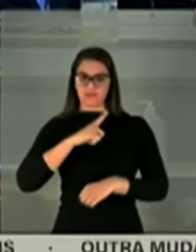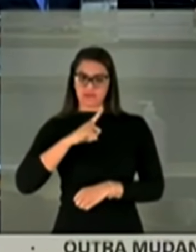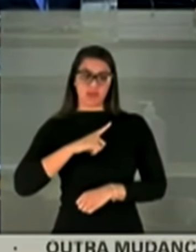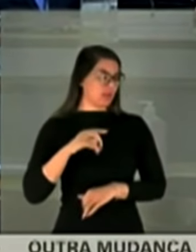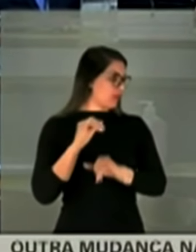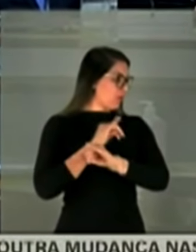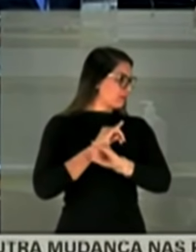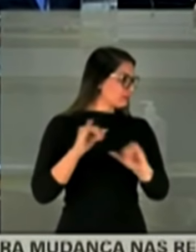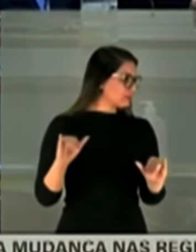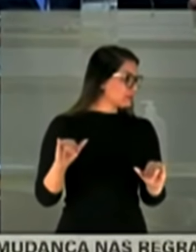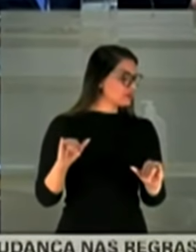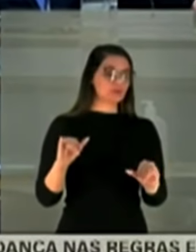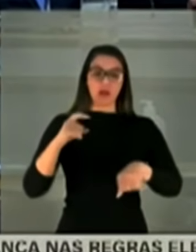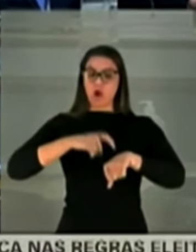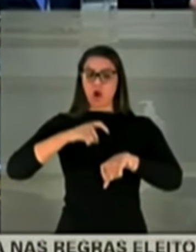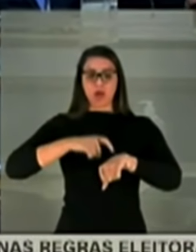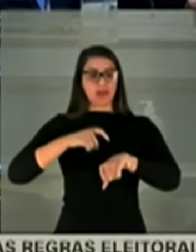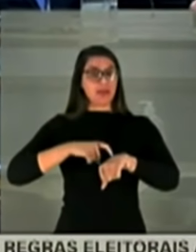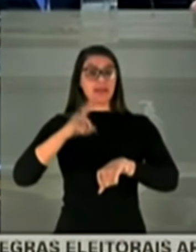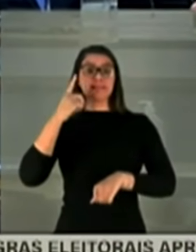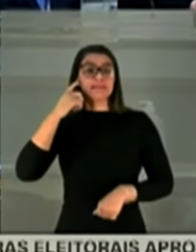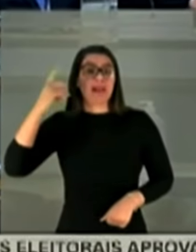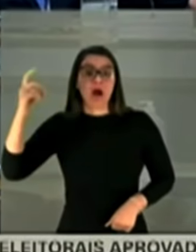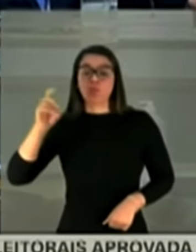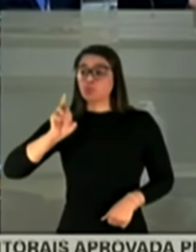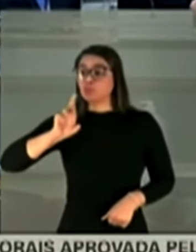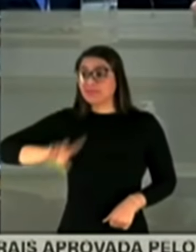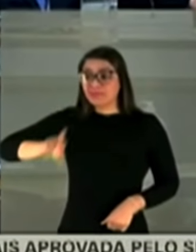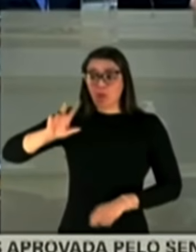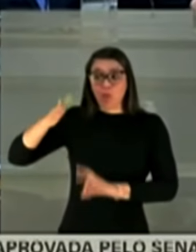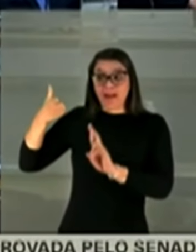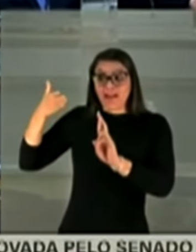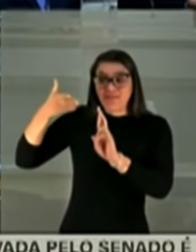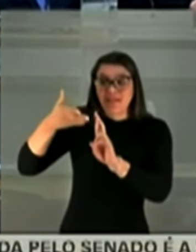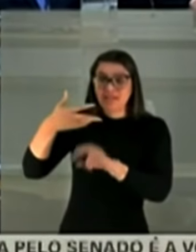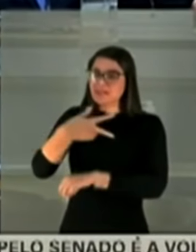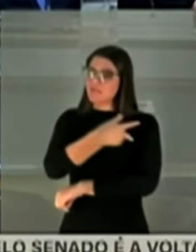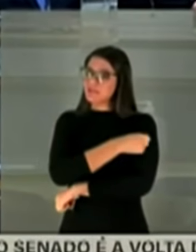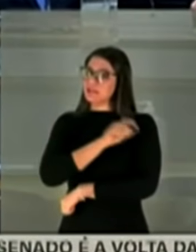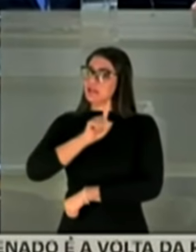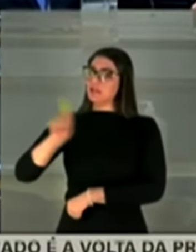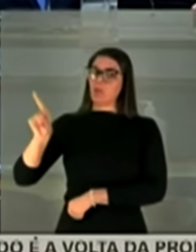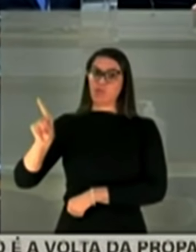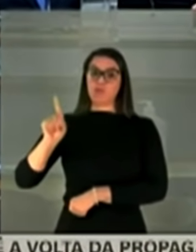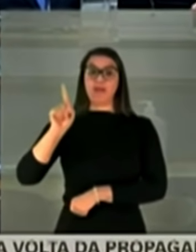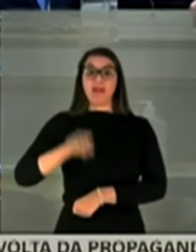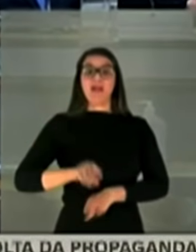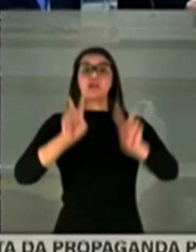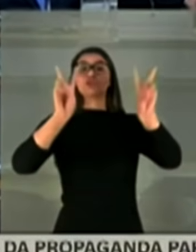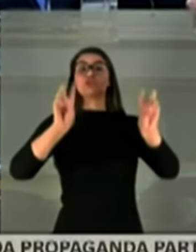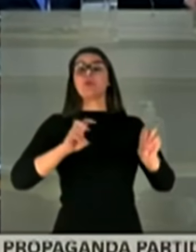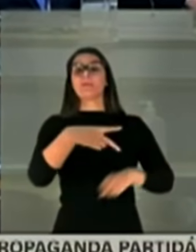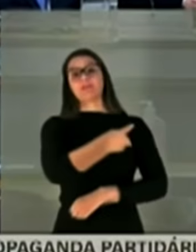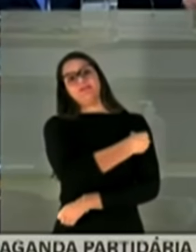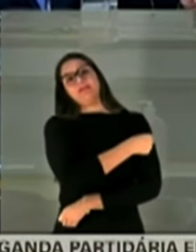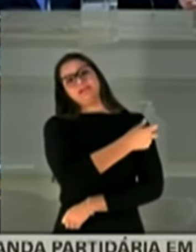comunico. No mesmo segundo, esse áudio não se refere a vacinas, esse áudio se refere a luvas. Só que ele ficou até 8 horas da noite